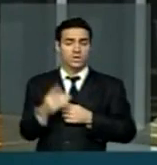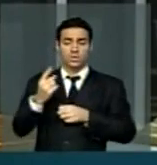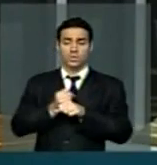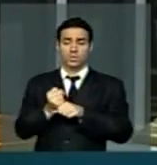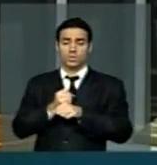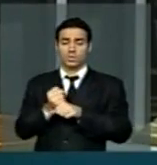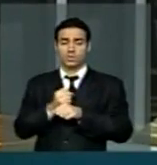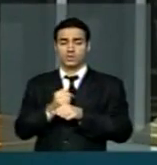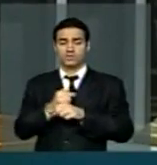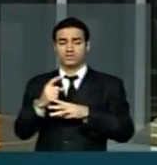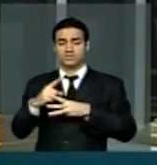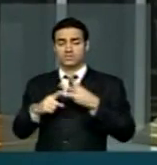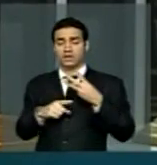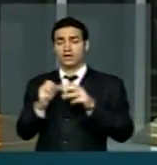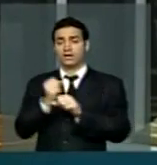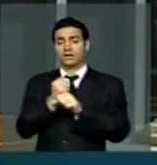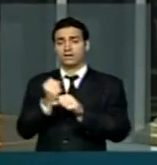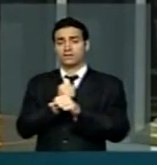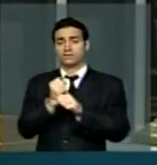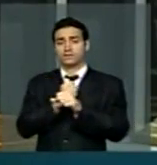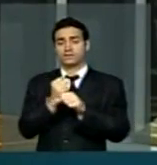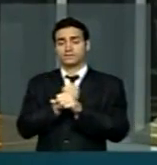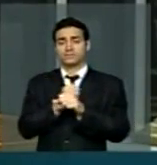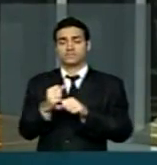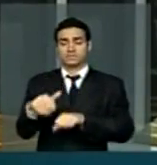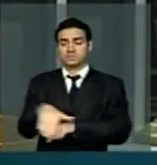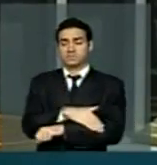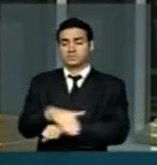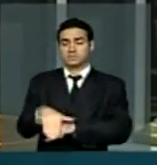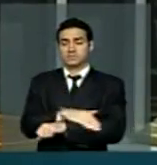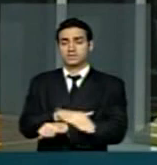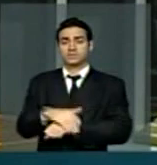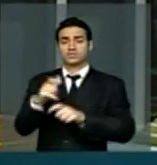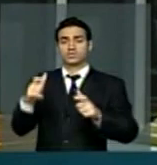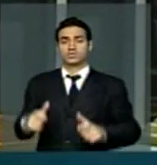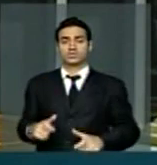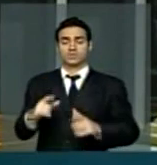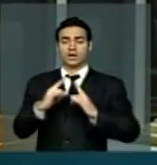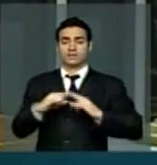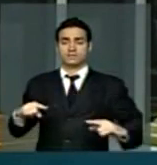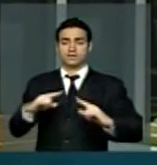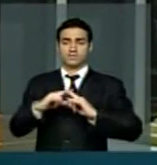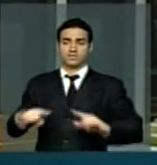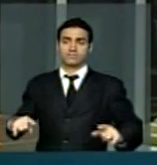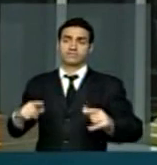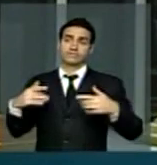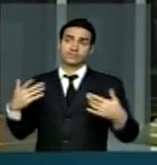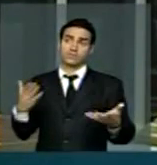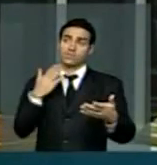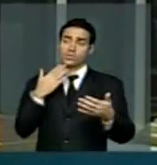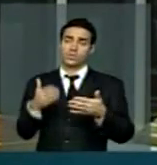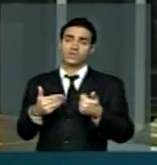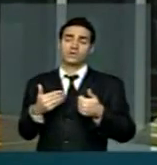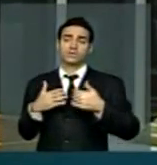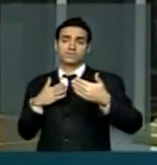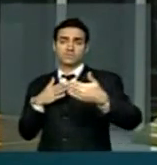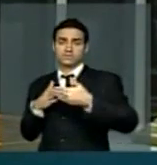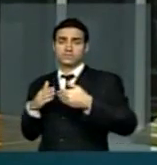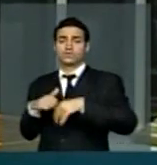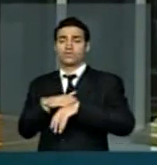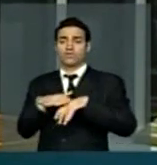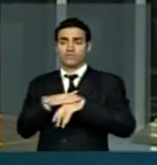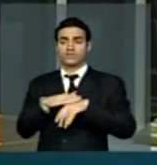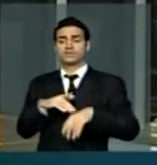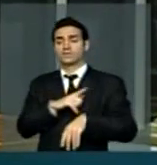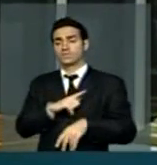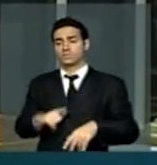três superintendências para fazer estradas em assentamentos. Então eu quero conversar seriamente com o nosso